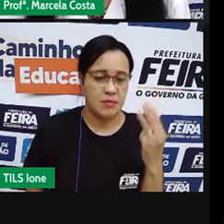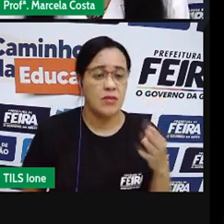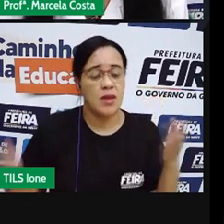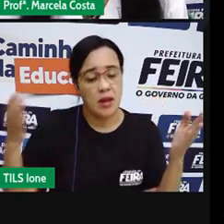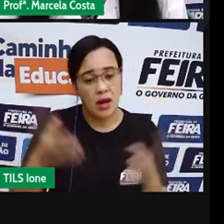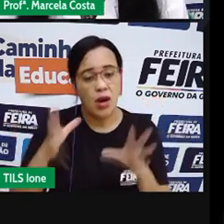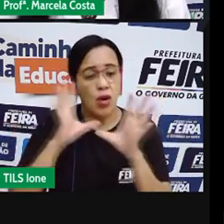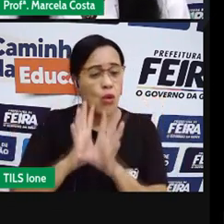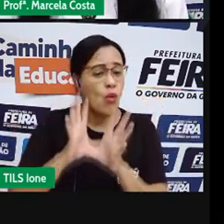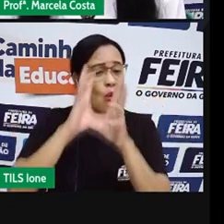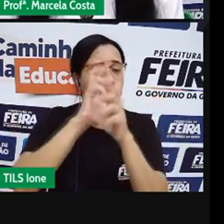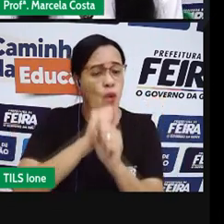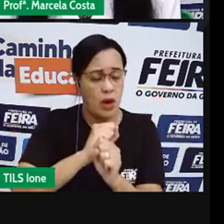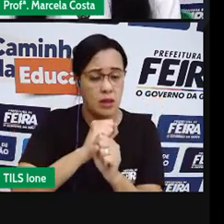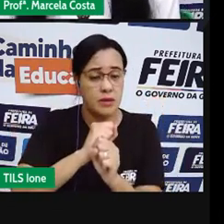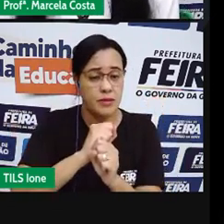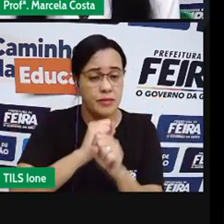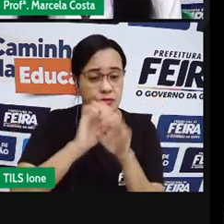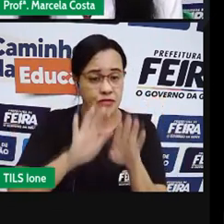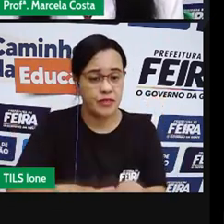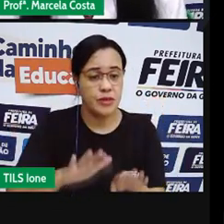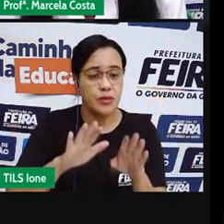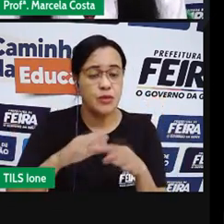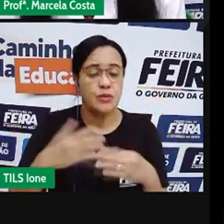contar os ovos que restaram.